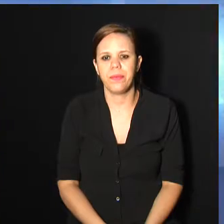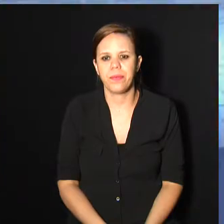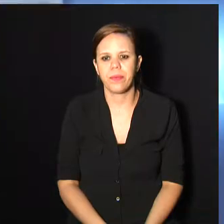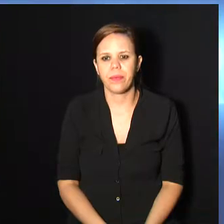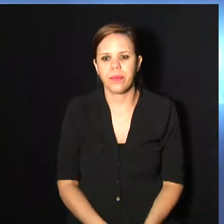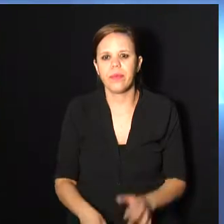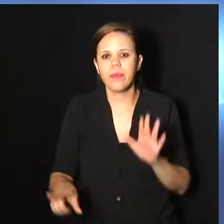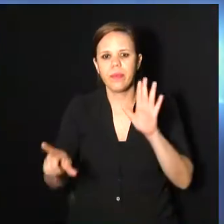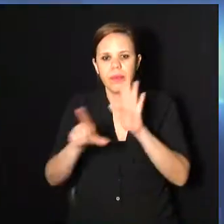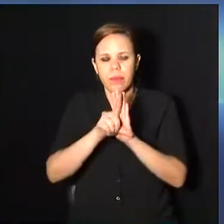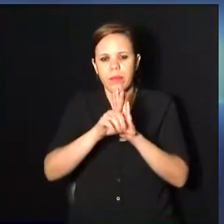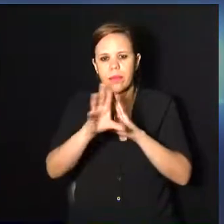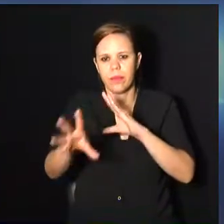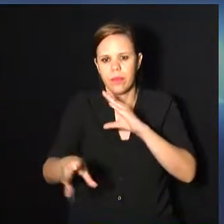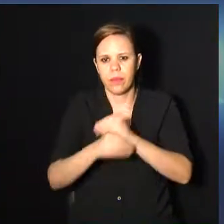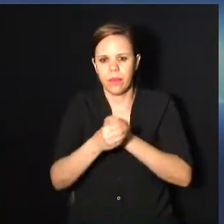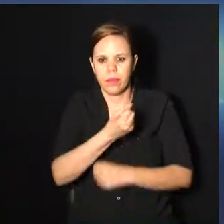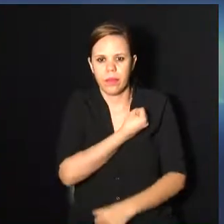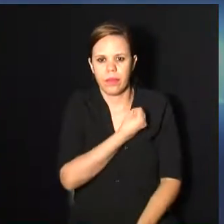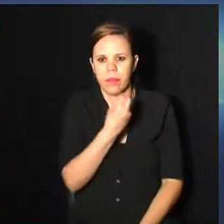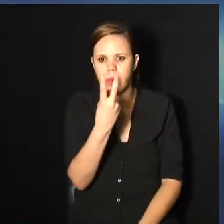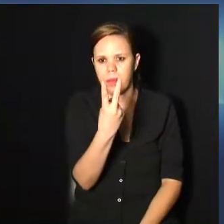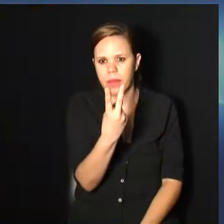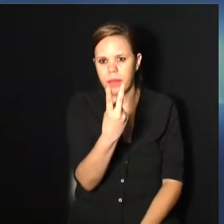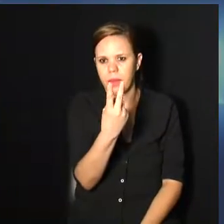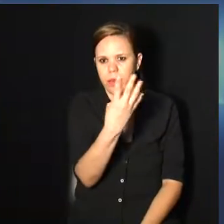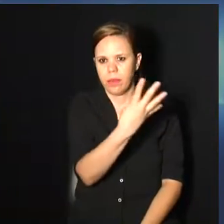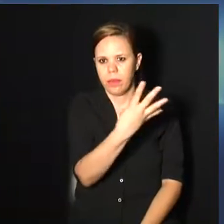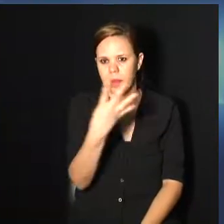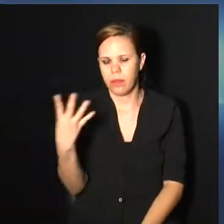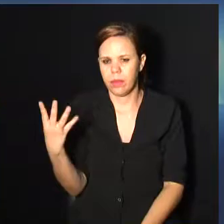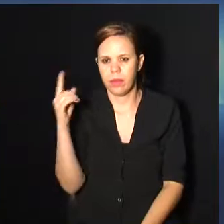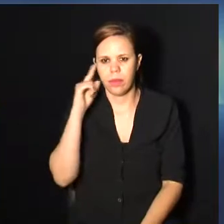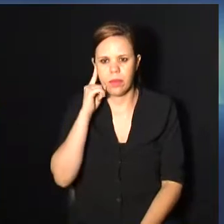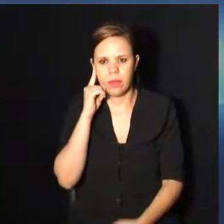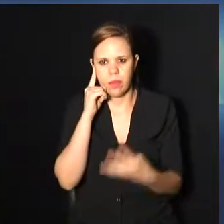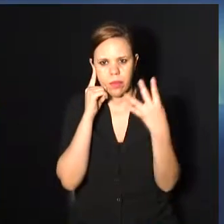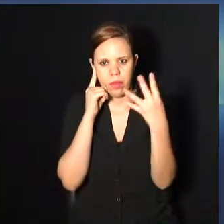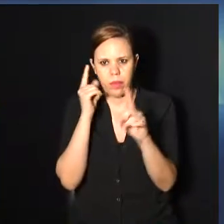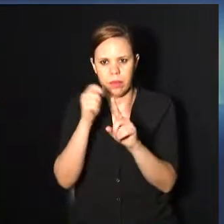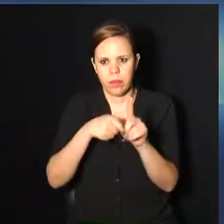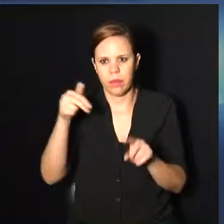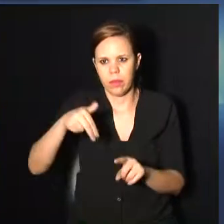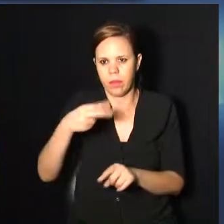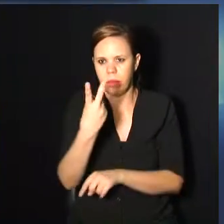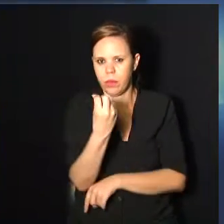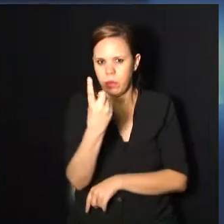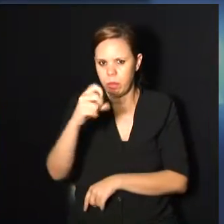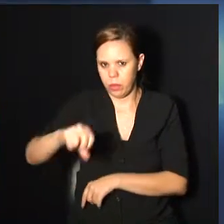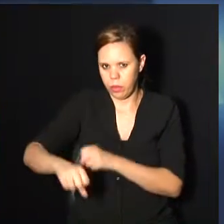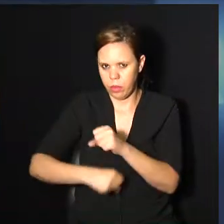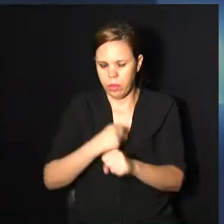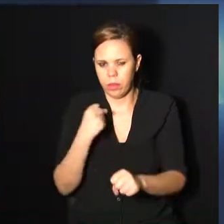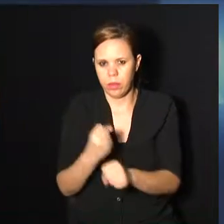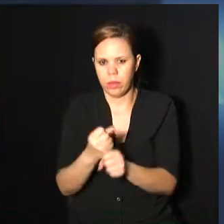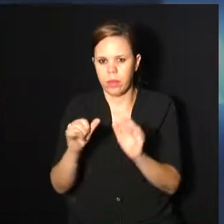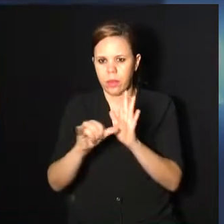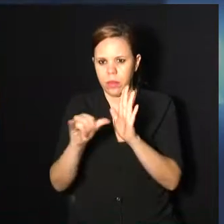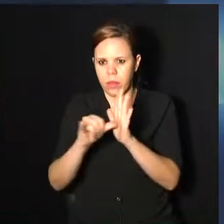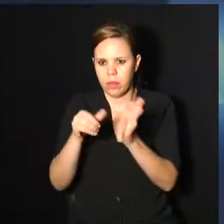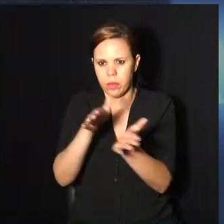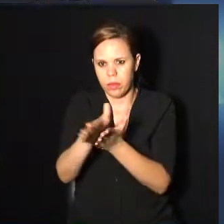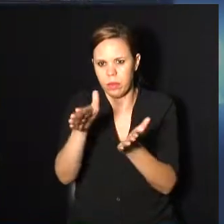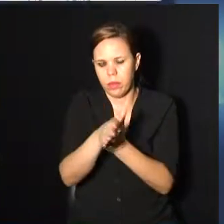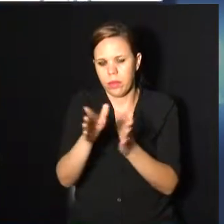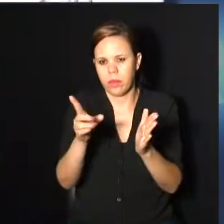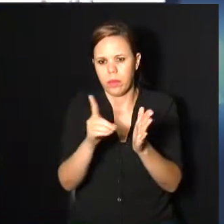A Lei Complementar número 244, de 4 de novembro de 2019, foi publicada no Diário